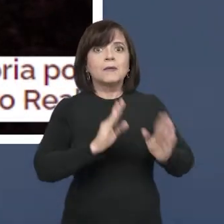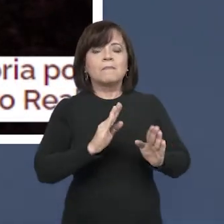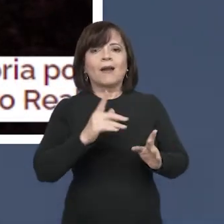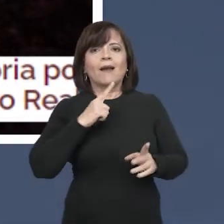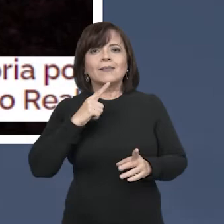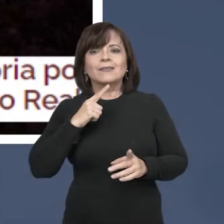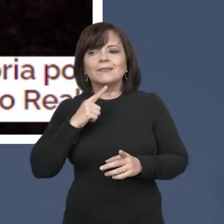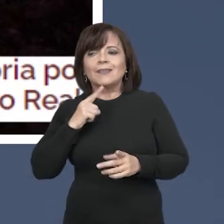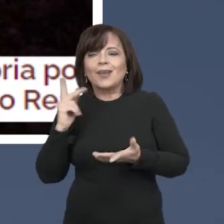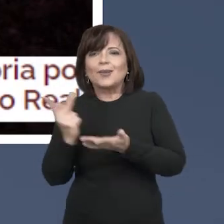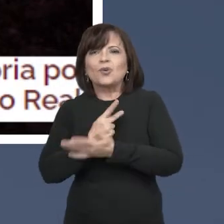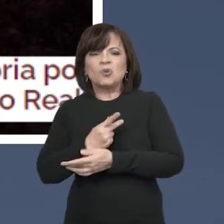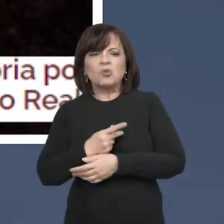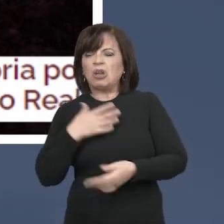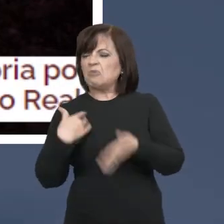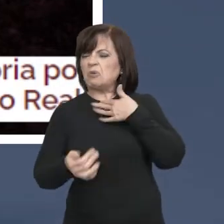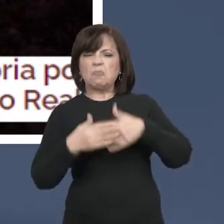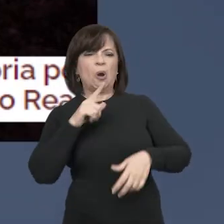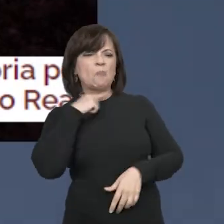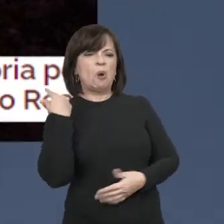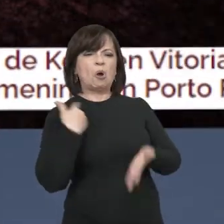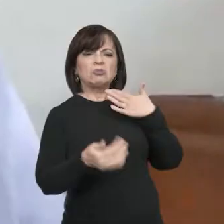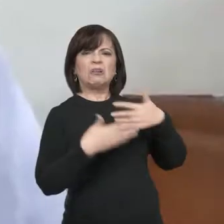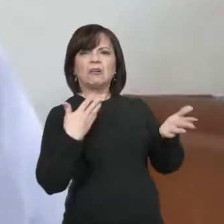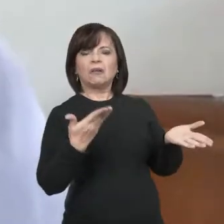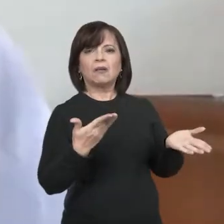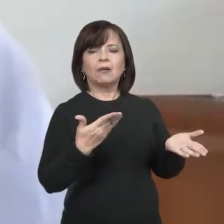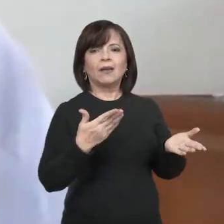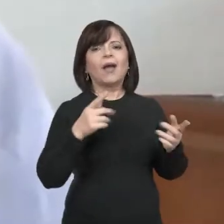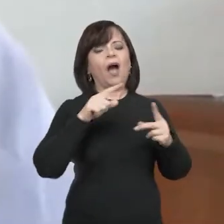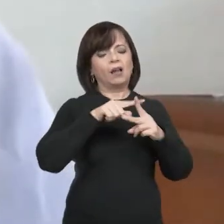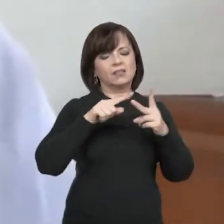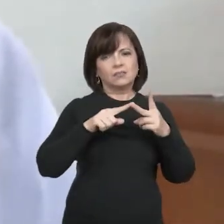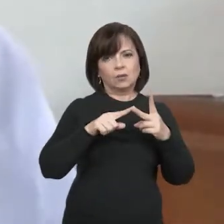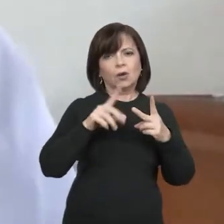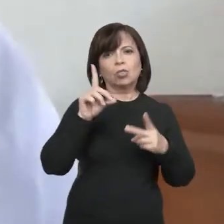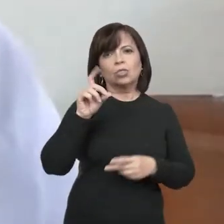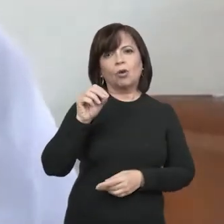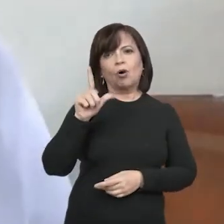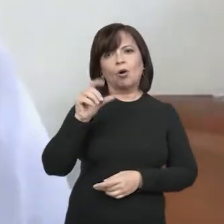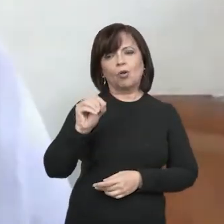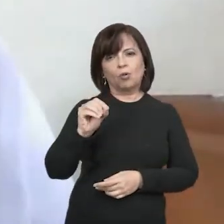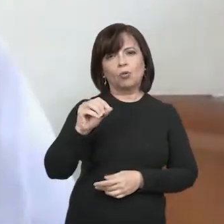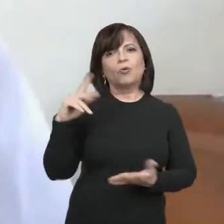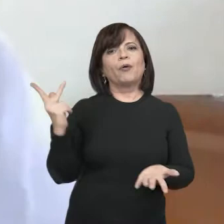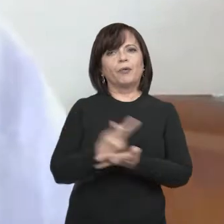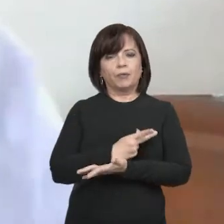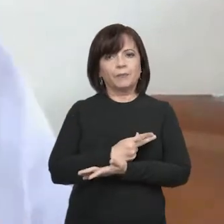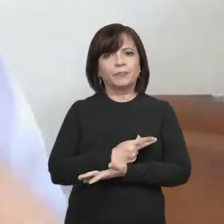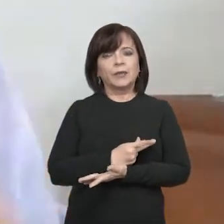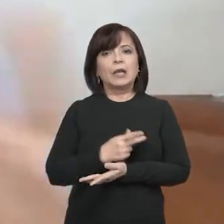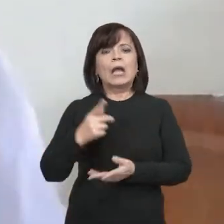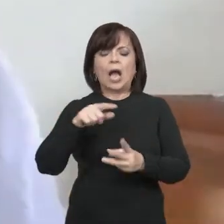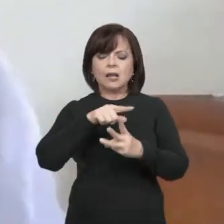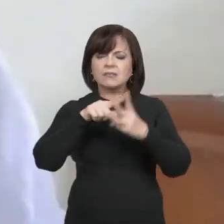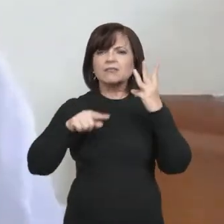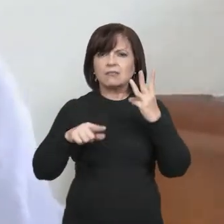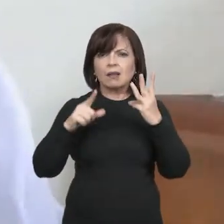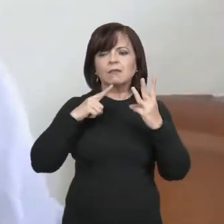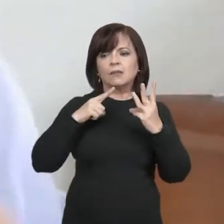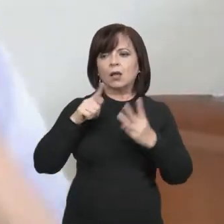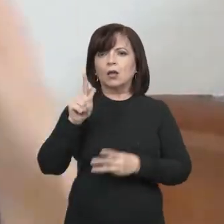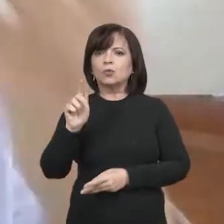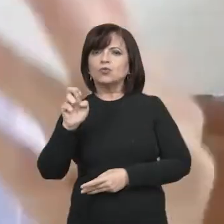também quando ele assume o risco de produzir o resultado morte, é o que a gente chama de dolo eventual, ou seja, as 3, em comunhão de ações